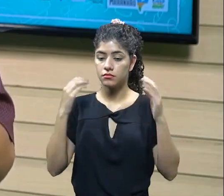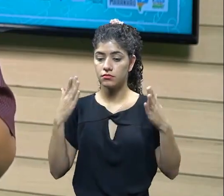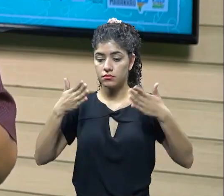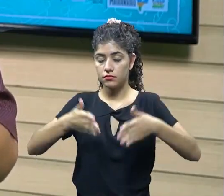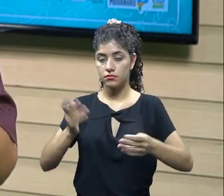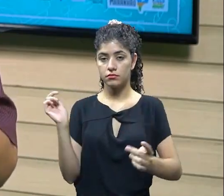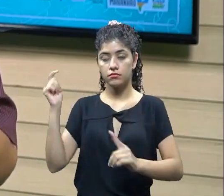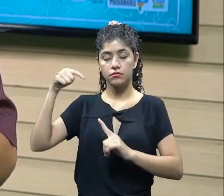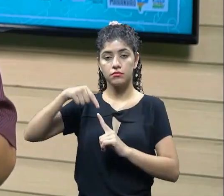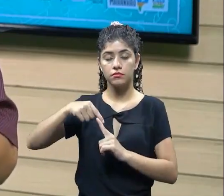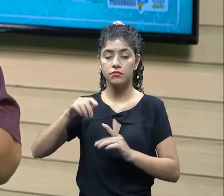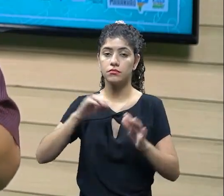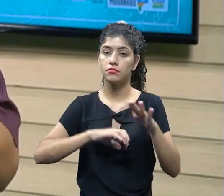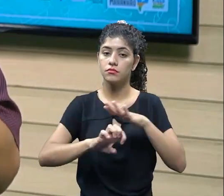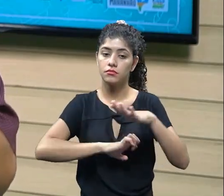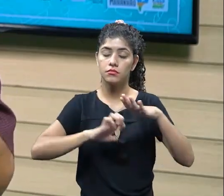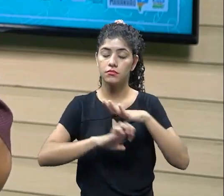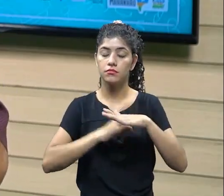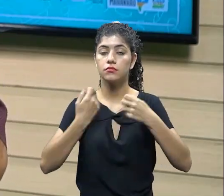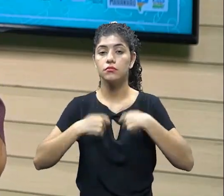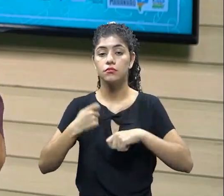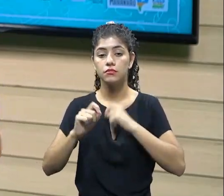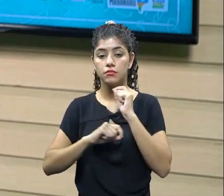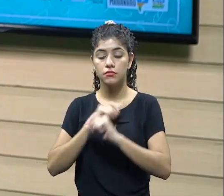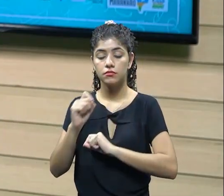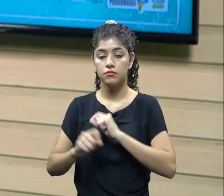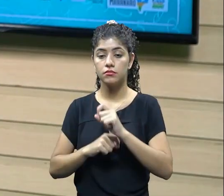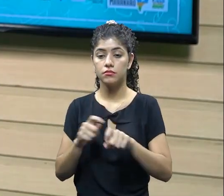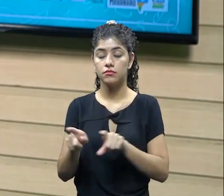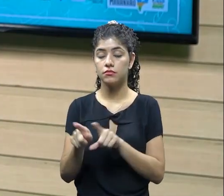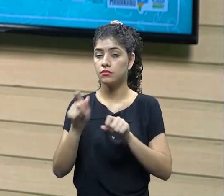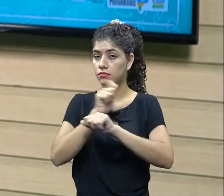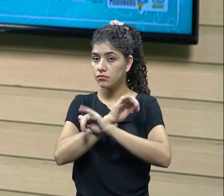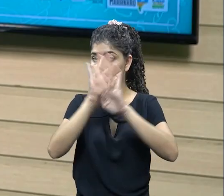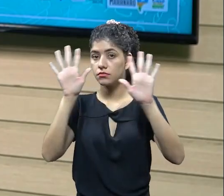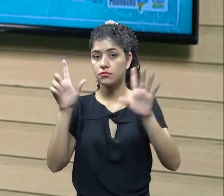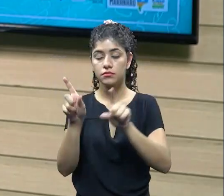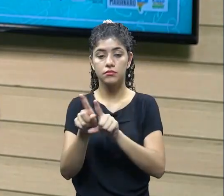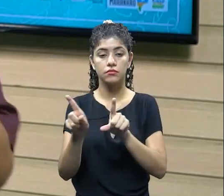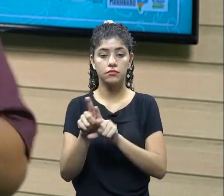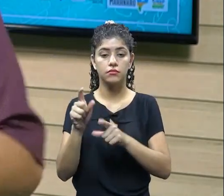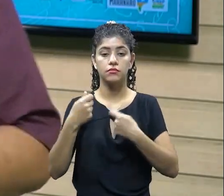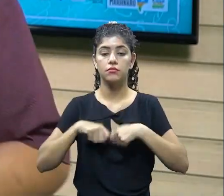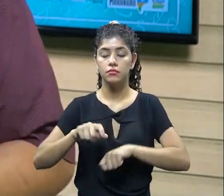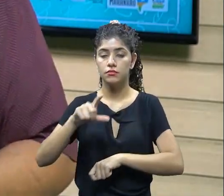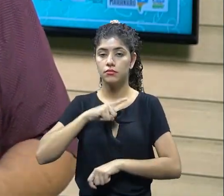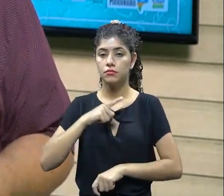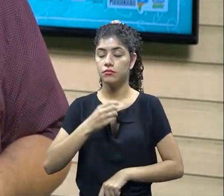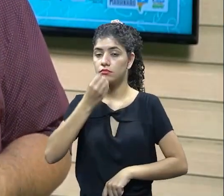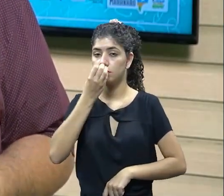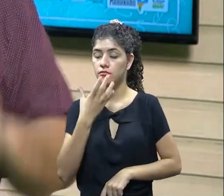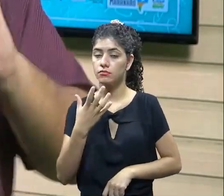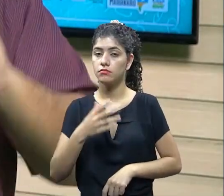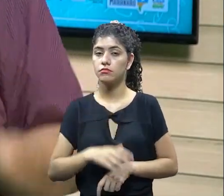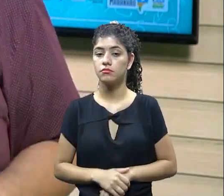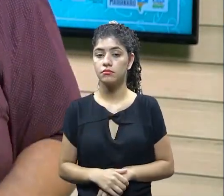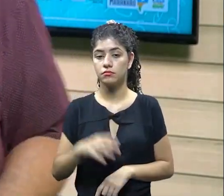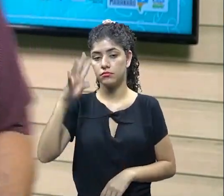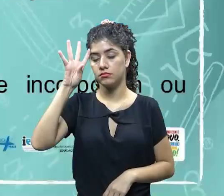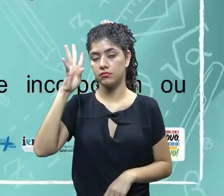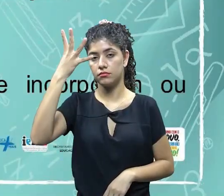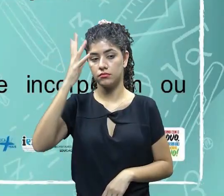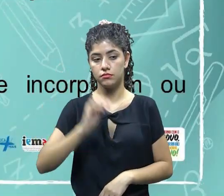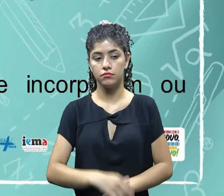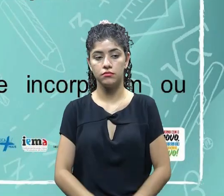ao objetivo da organização, ela tem que estar sendo claro e ela tem que ter um resultado bem definido. Não esqueça